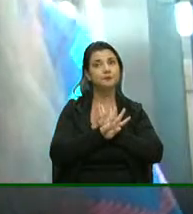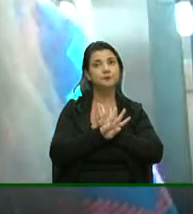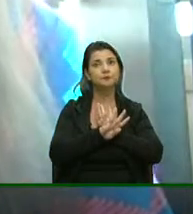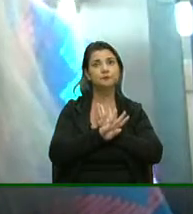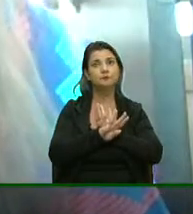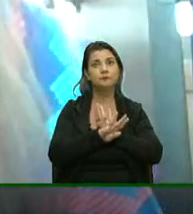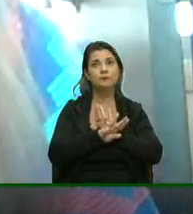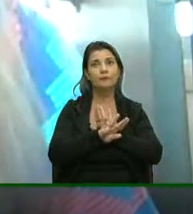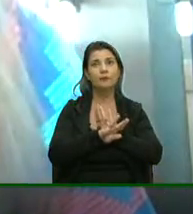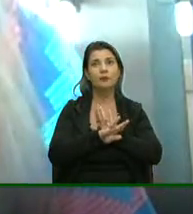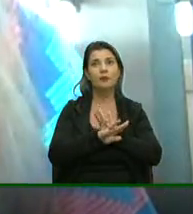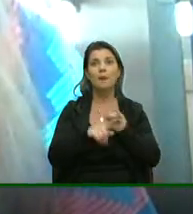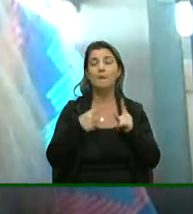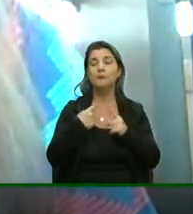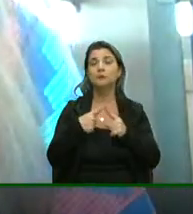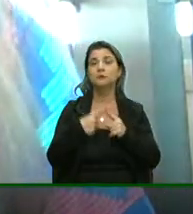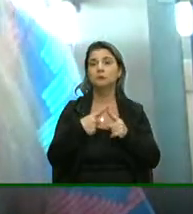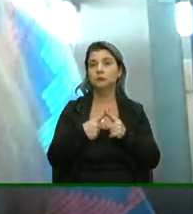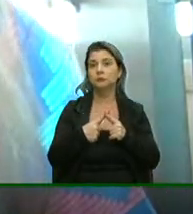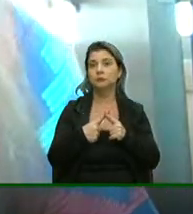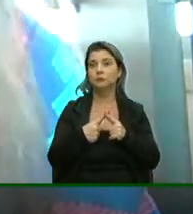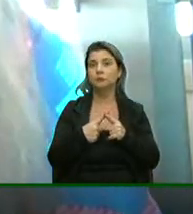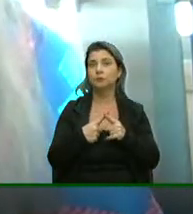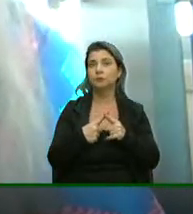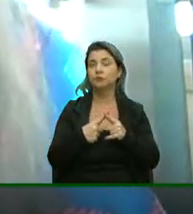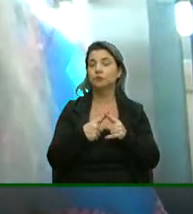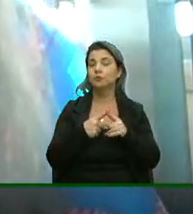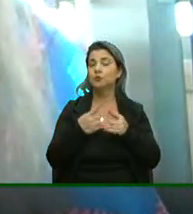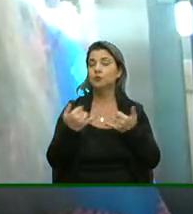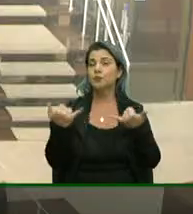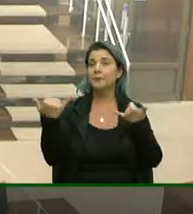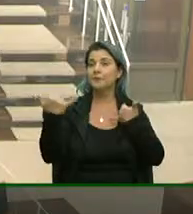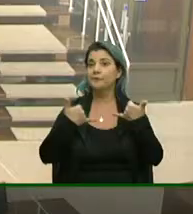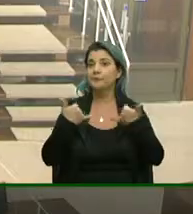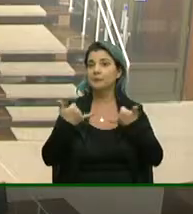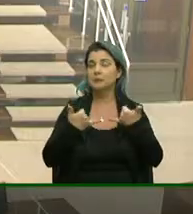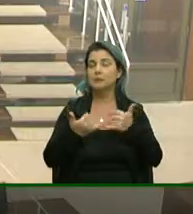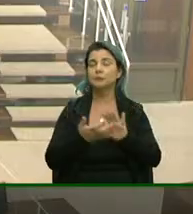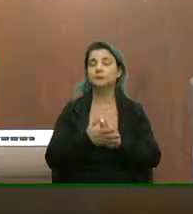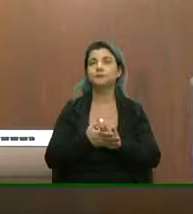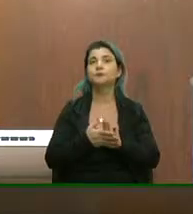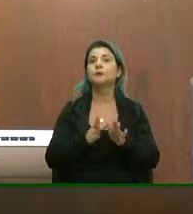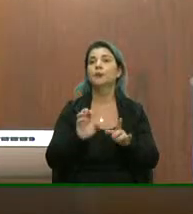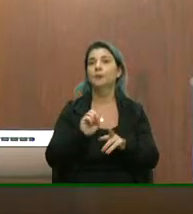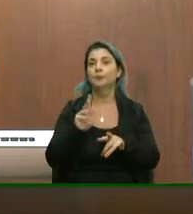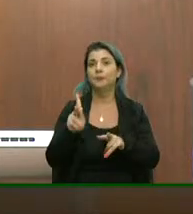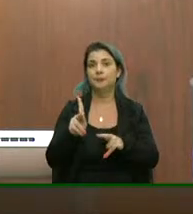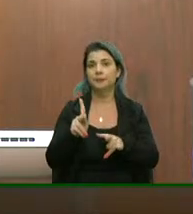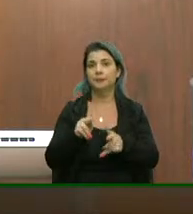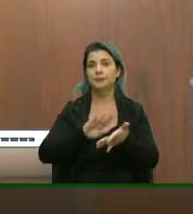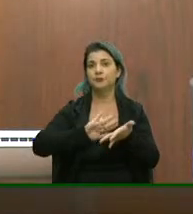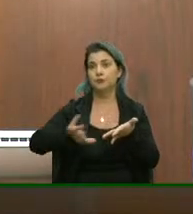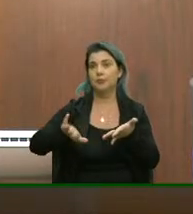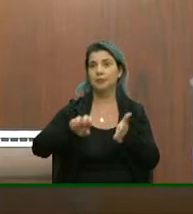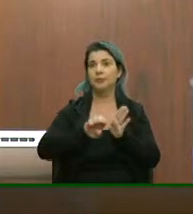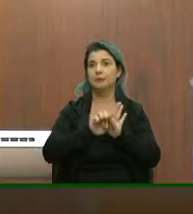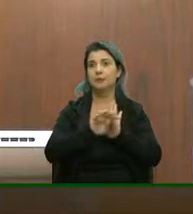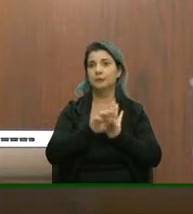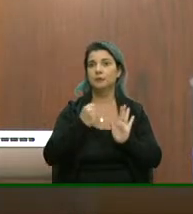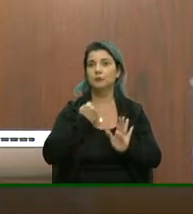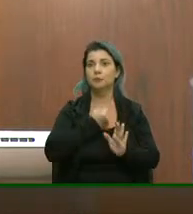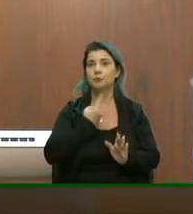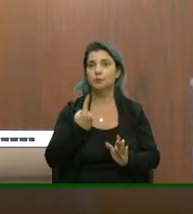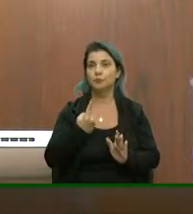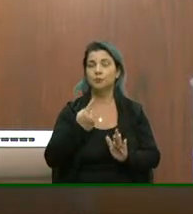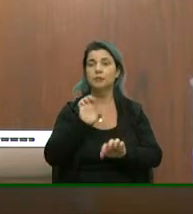Por um alerta que o Dal nos fez aqui. Ok, está retirada a emenda número 1, aguardando a leitura da emenda número 2.